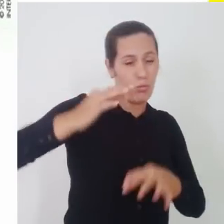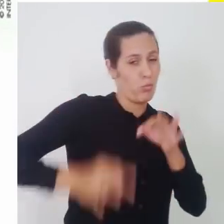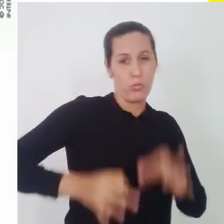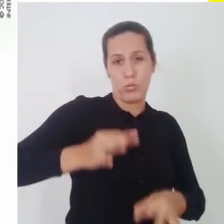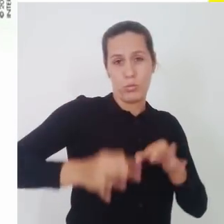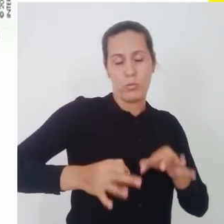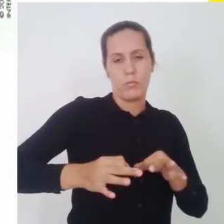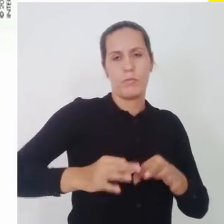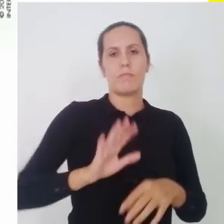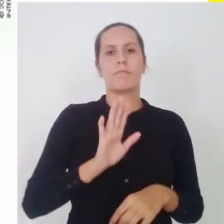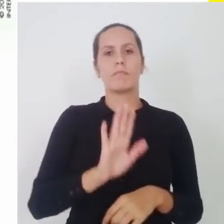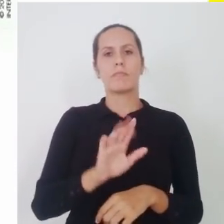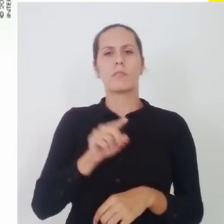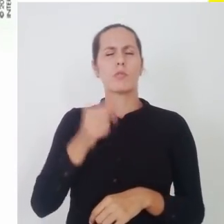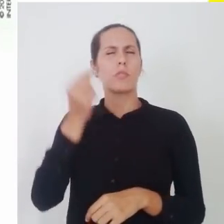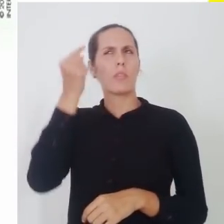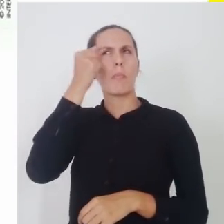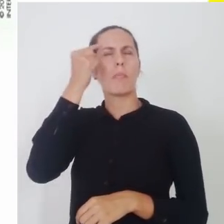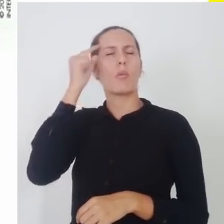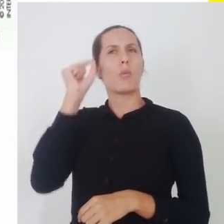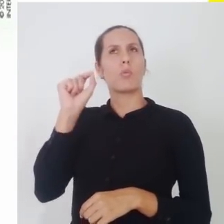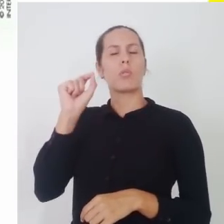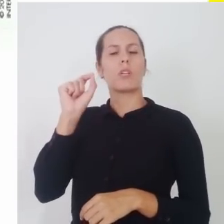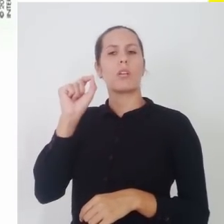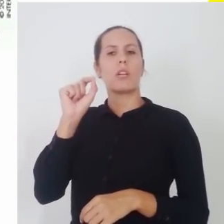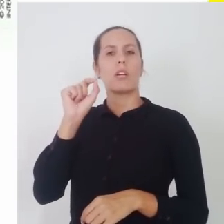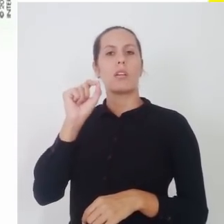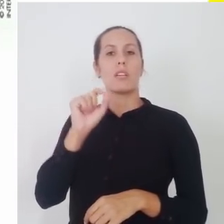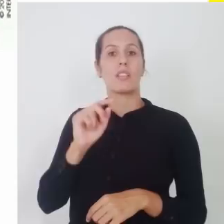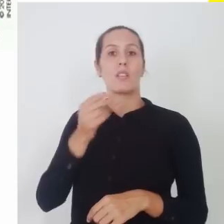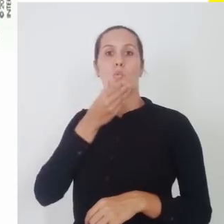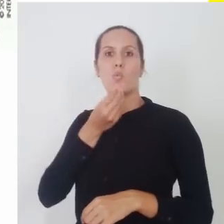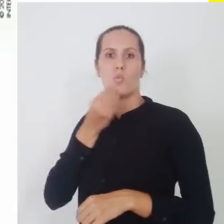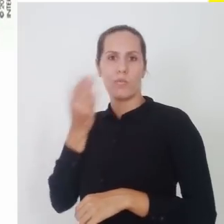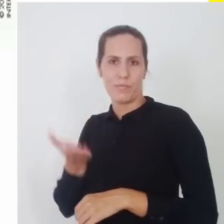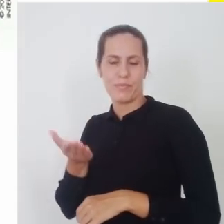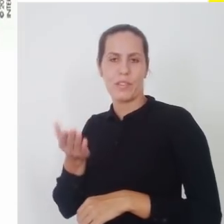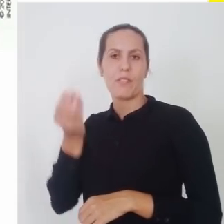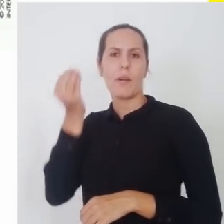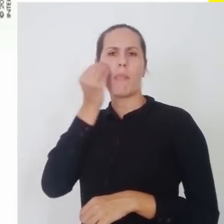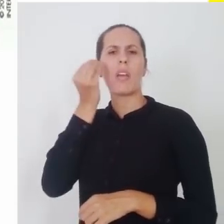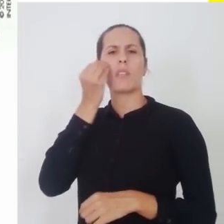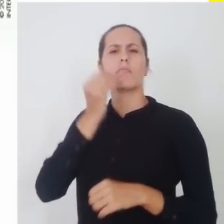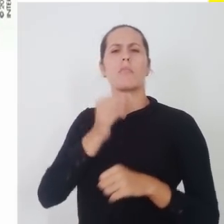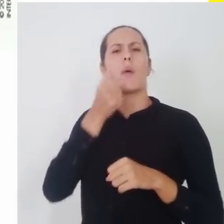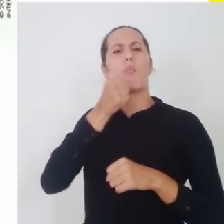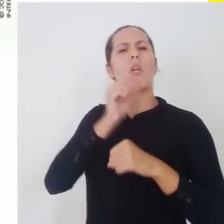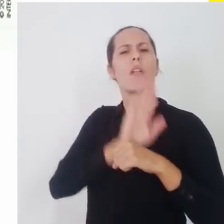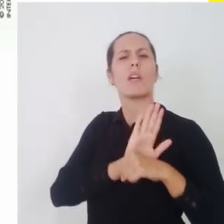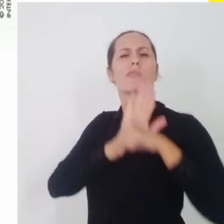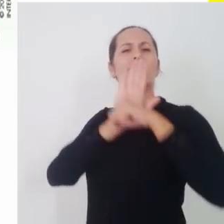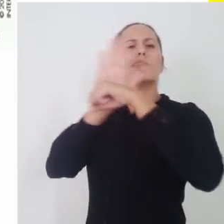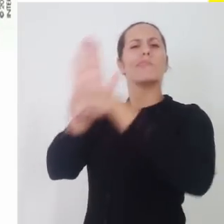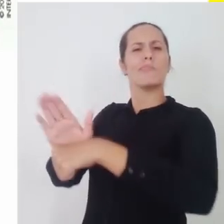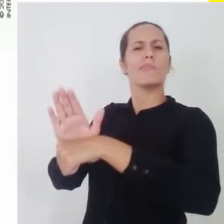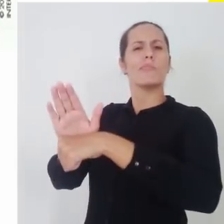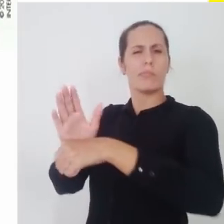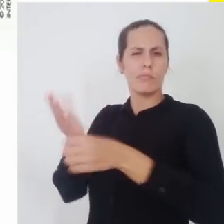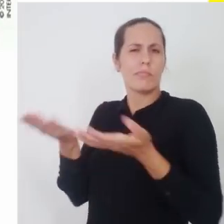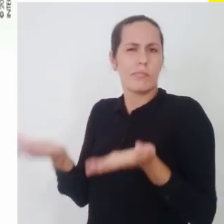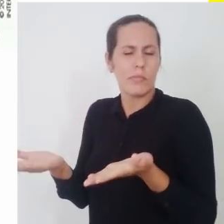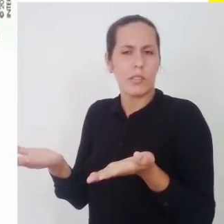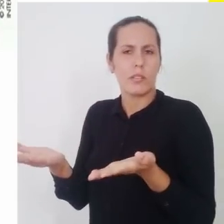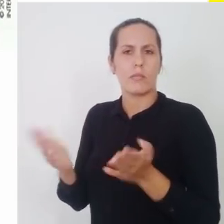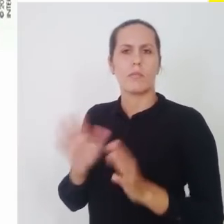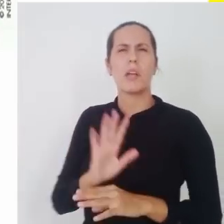desses. Então, você supõe aí que o Agar vai defender a mulher, como a gente já viu na questão. Por